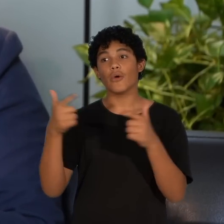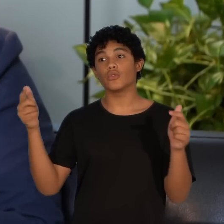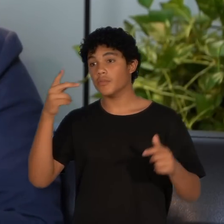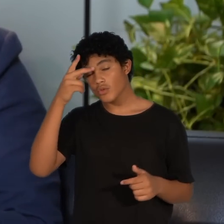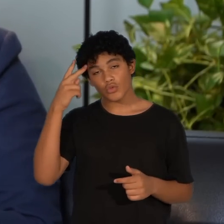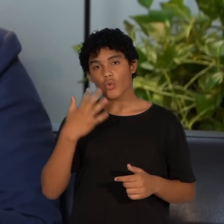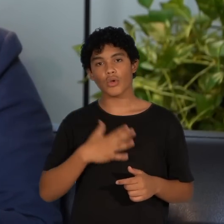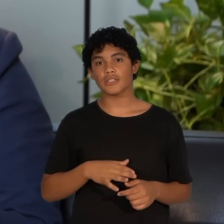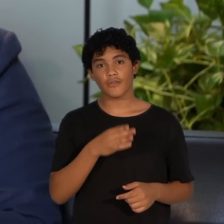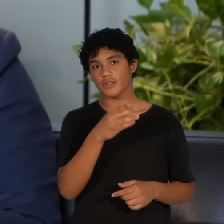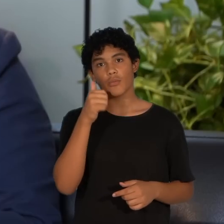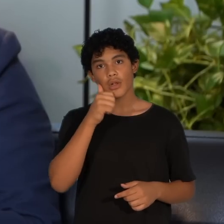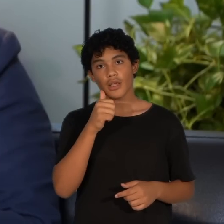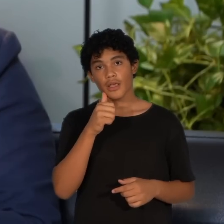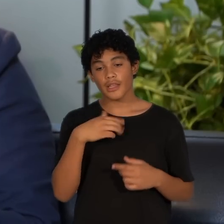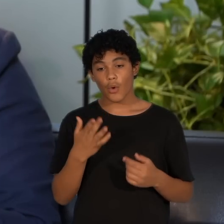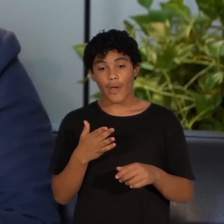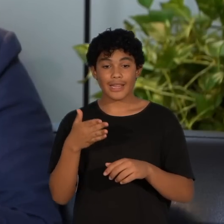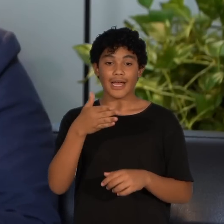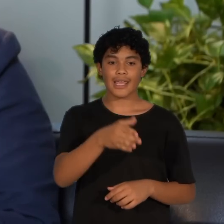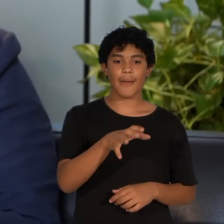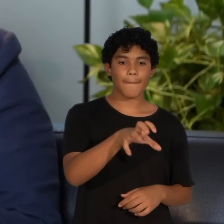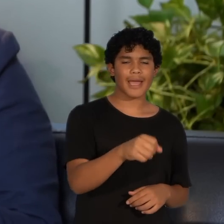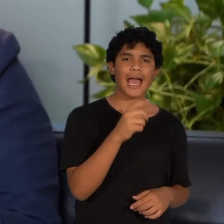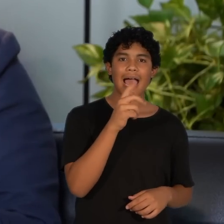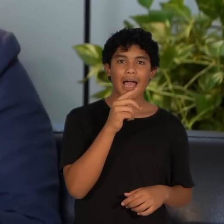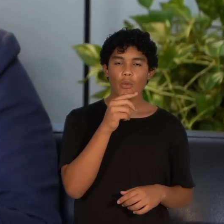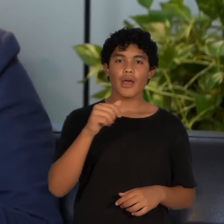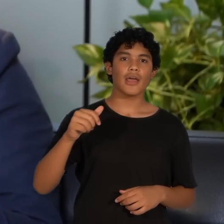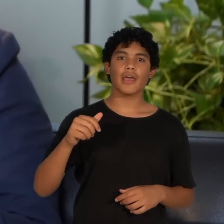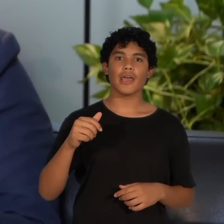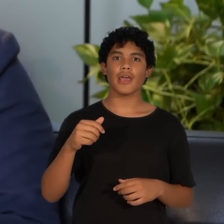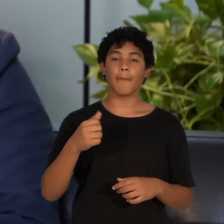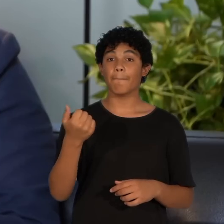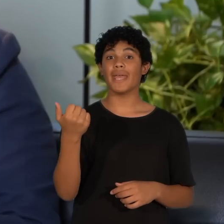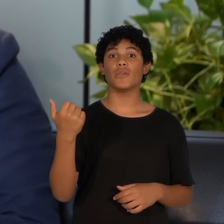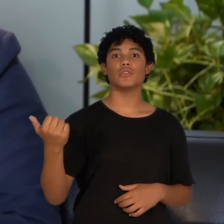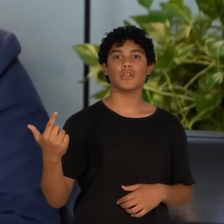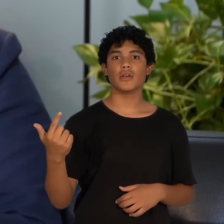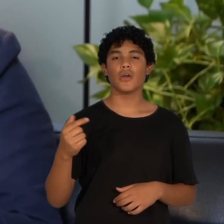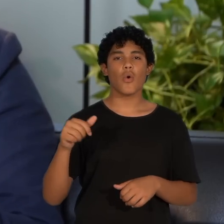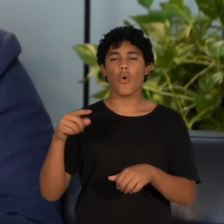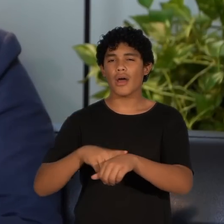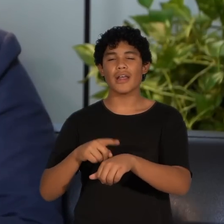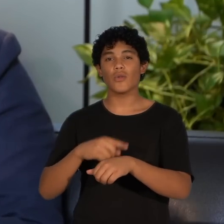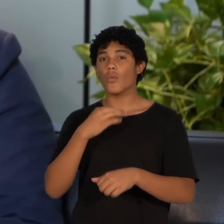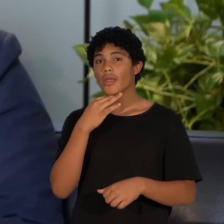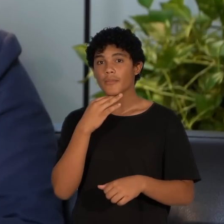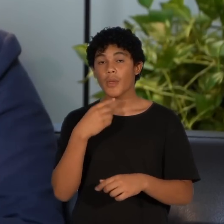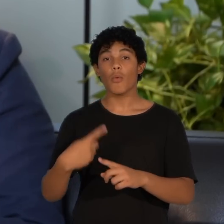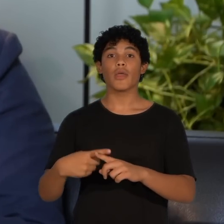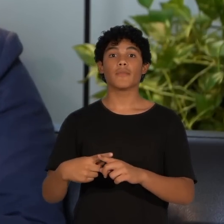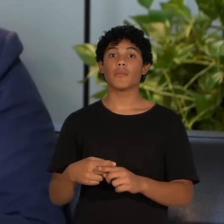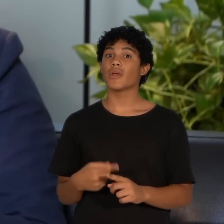da companhia dela. Então ela vai no horário mais improvável do dia, o horário mais quente, o pior horário para tirar água. Ela vai lá porque ela não queria encontrar